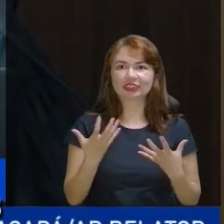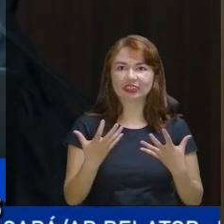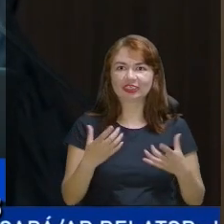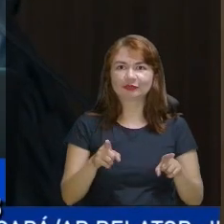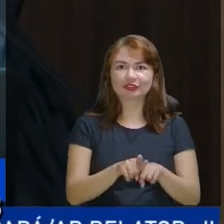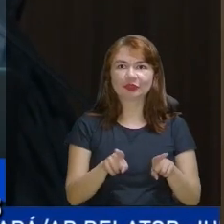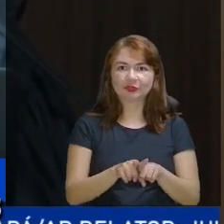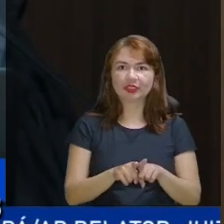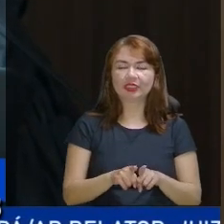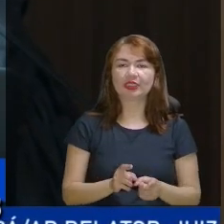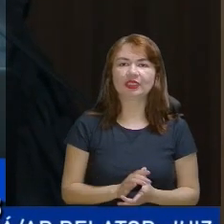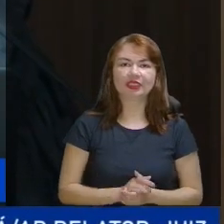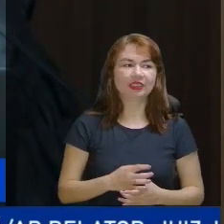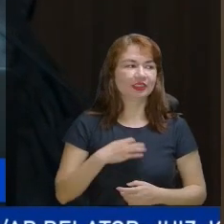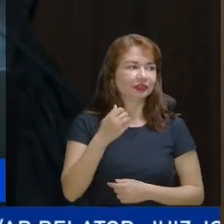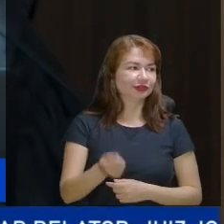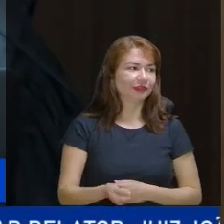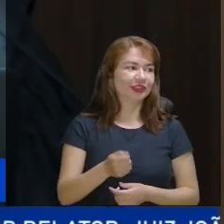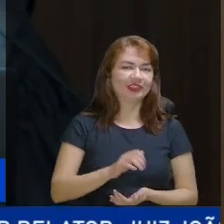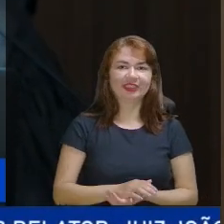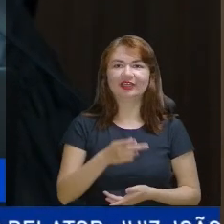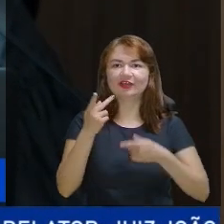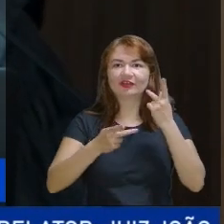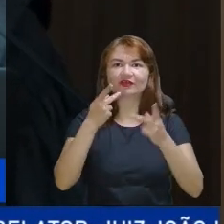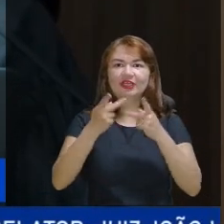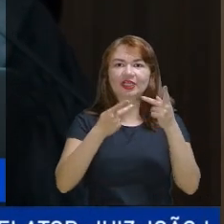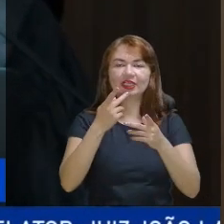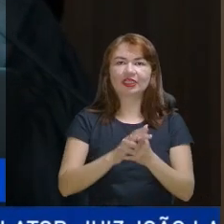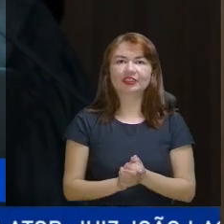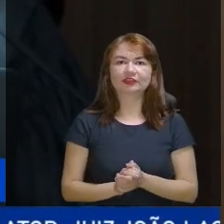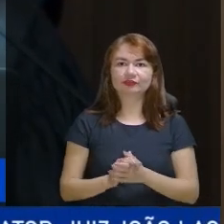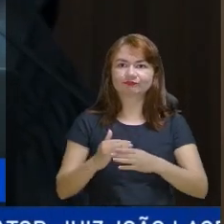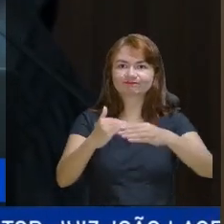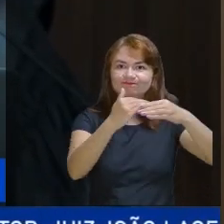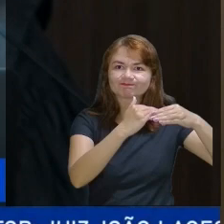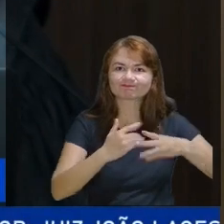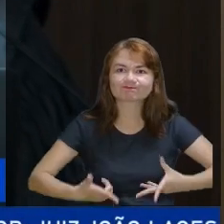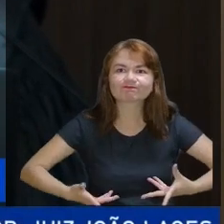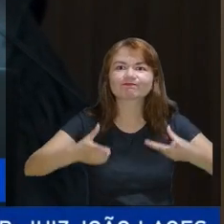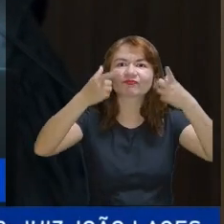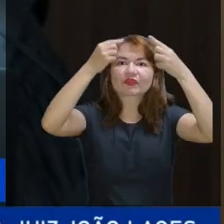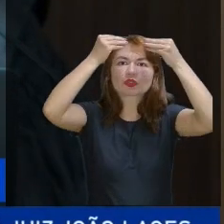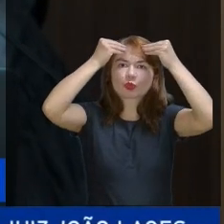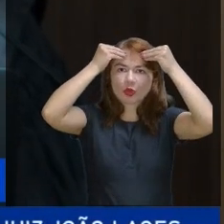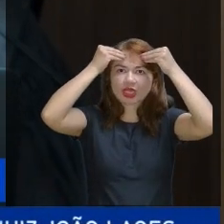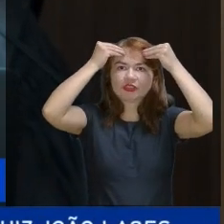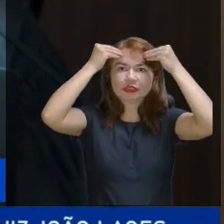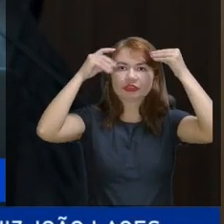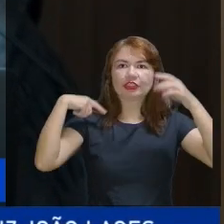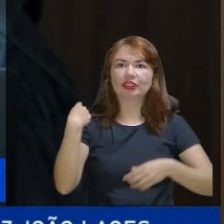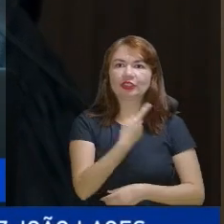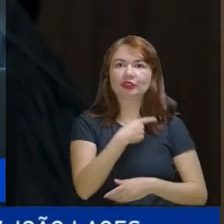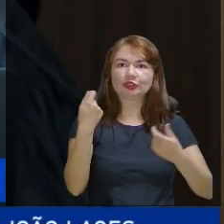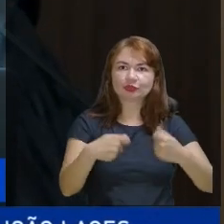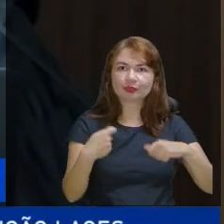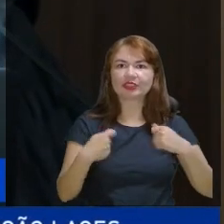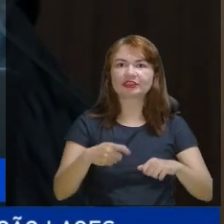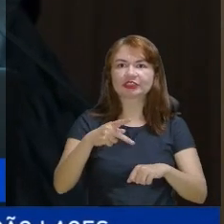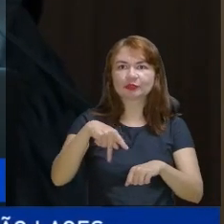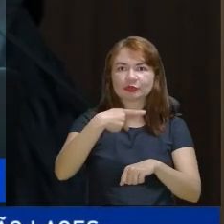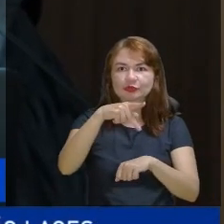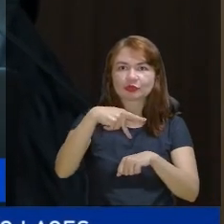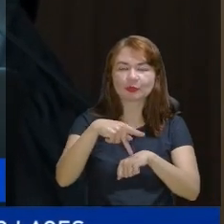magistrados, mas eu penso que nós falamos uma mesma linguagem de que nós precisamos ter um país